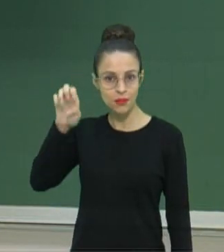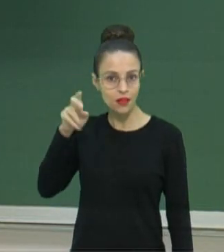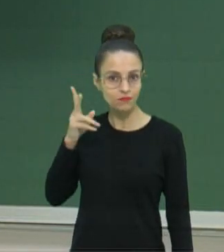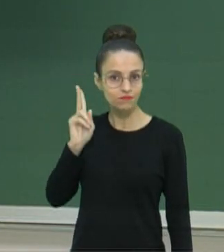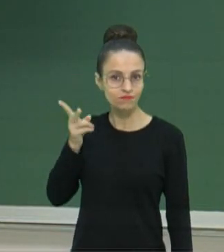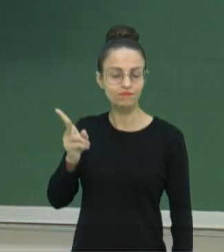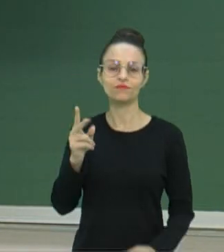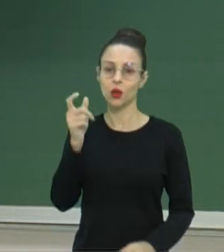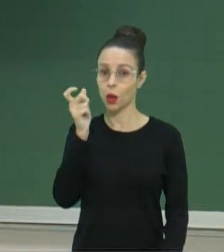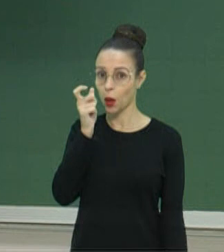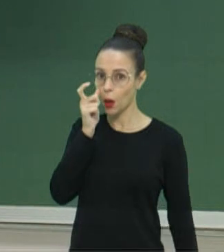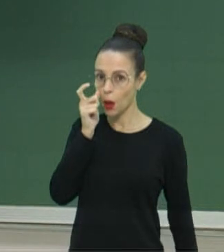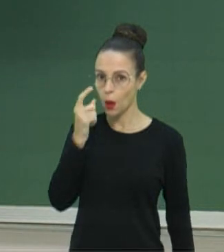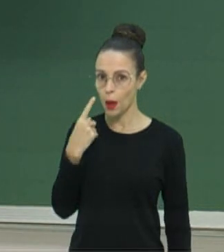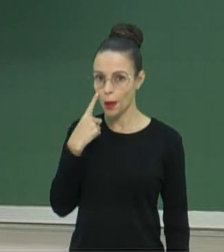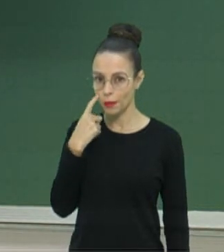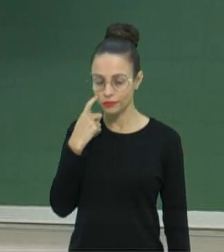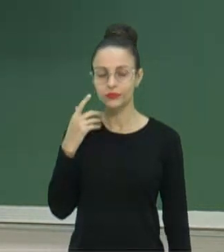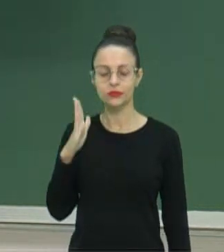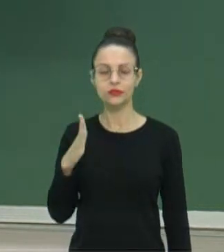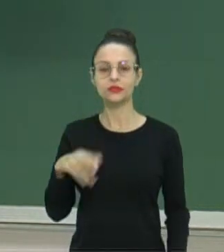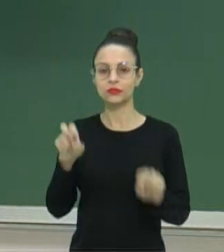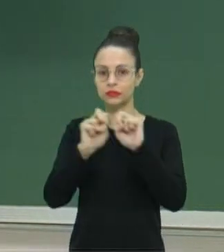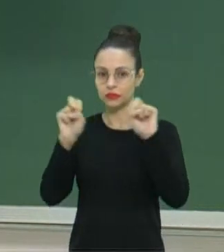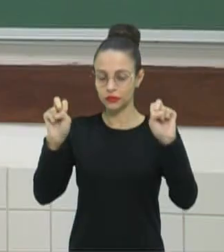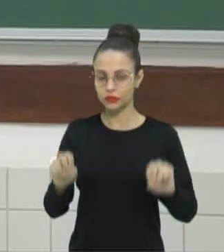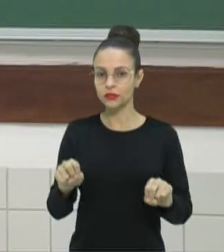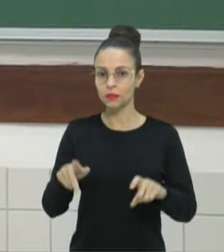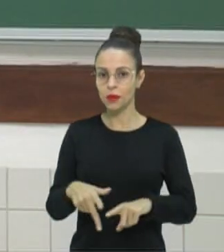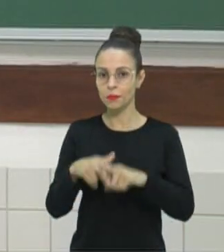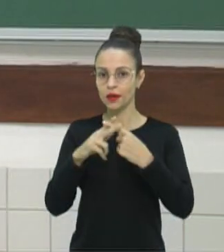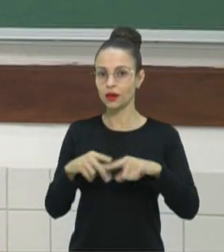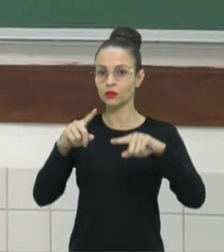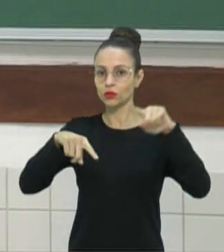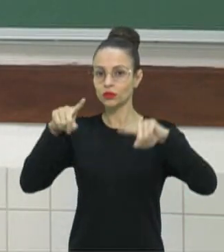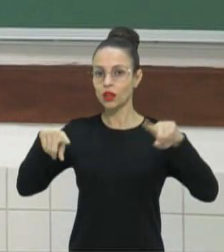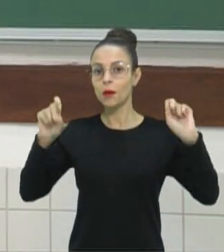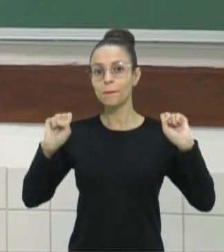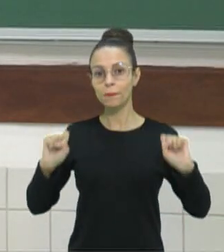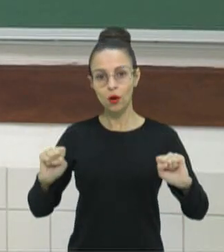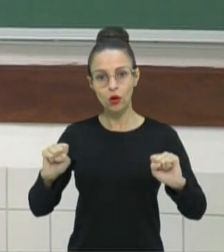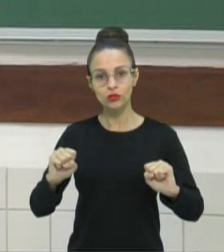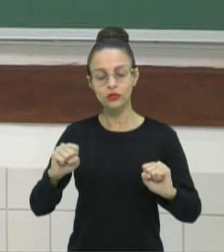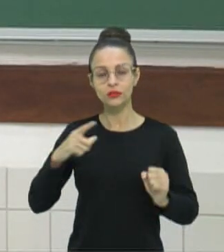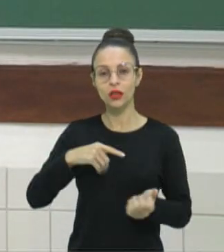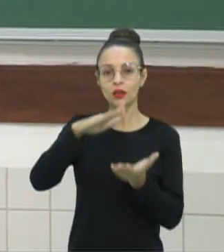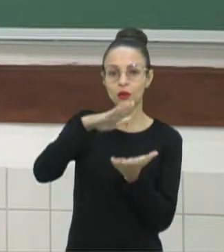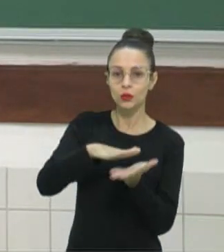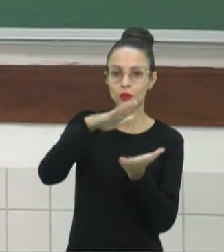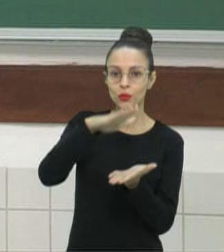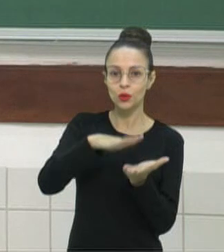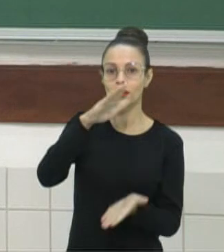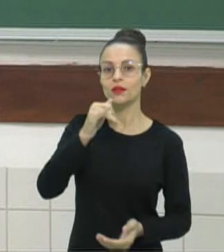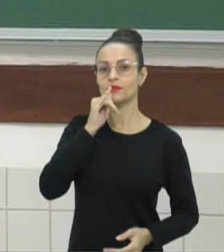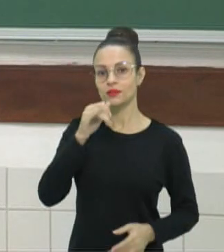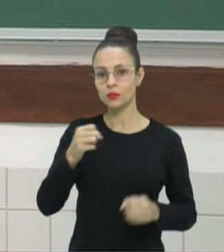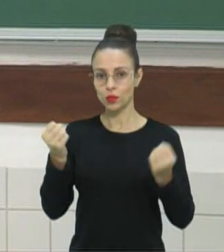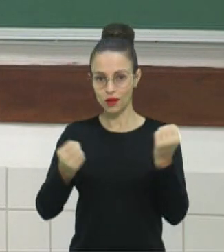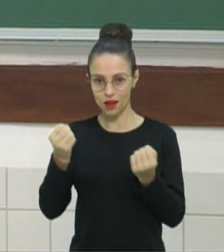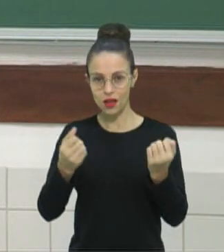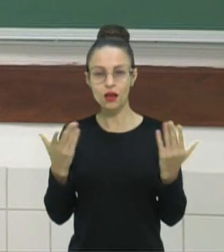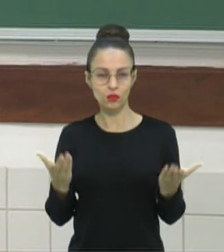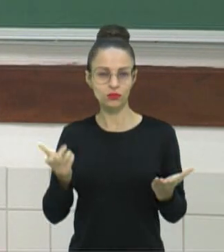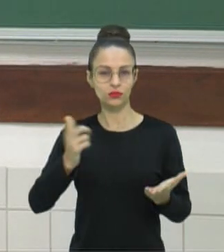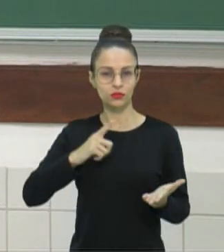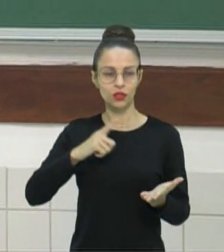né? O que que acontece? Sistema mecânico oscilatório, né? Ele pode ter um sistema amortecido, como é a suspensão de um carro,